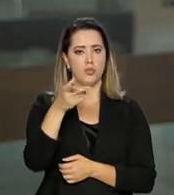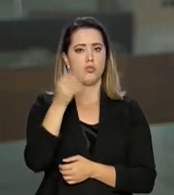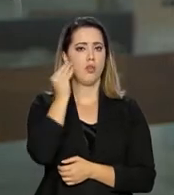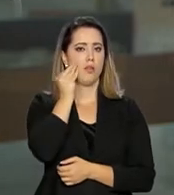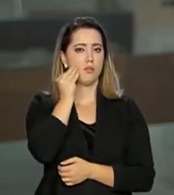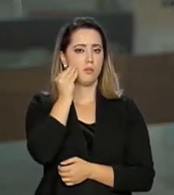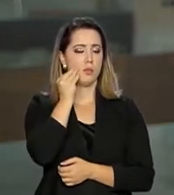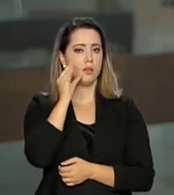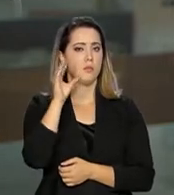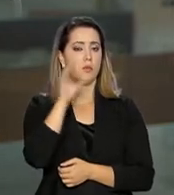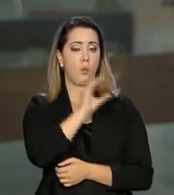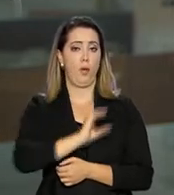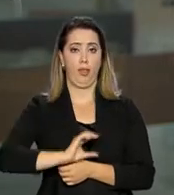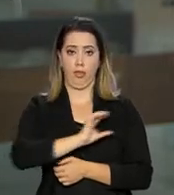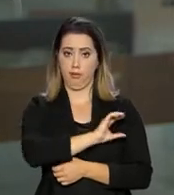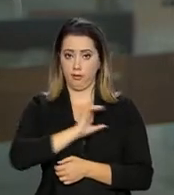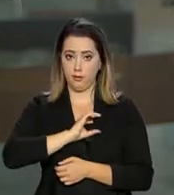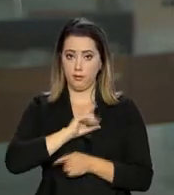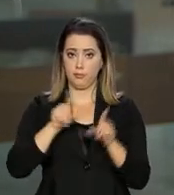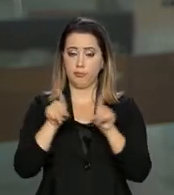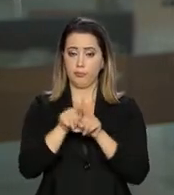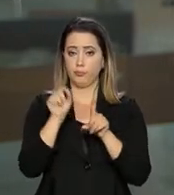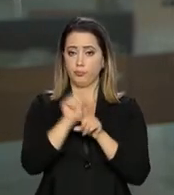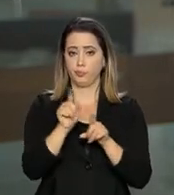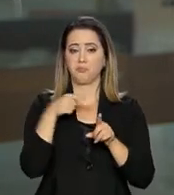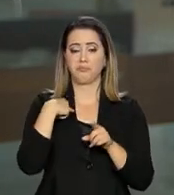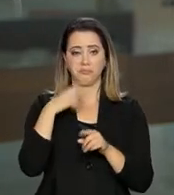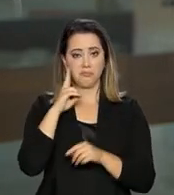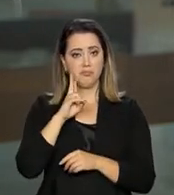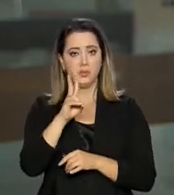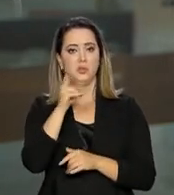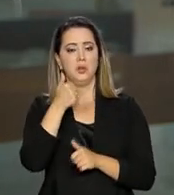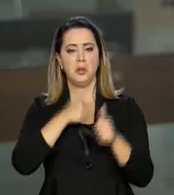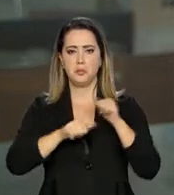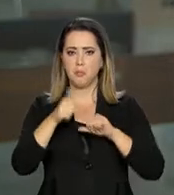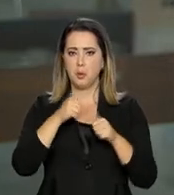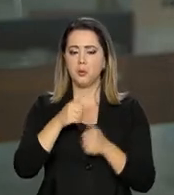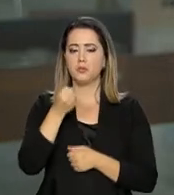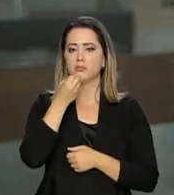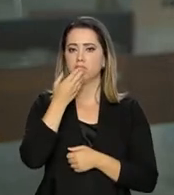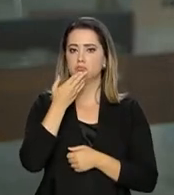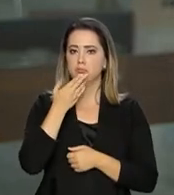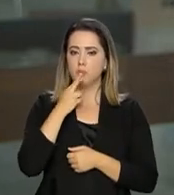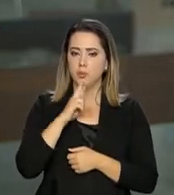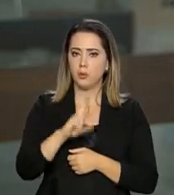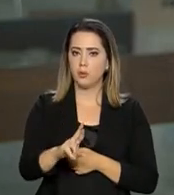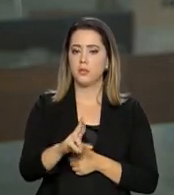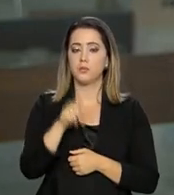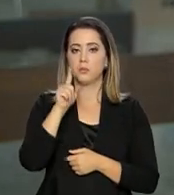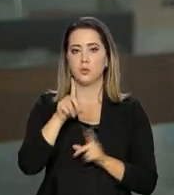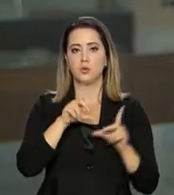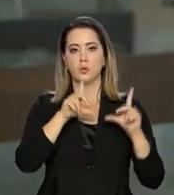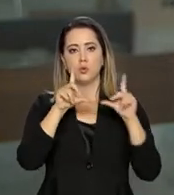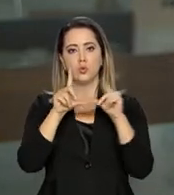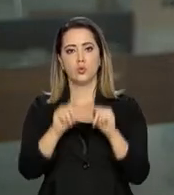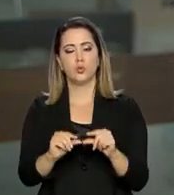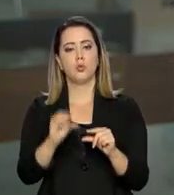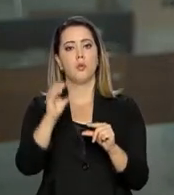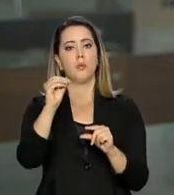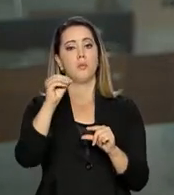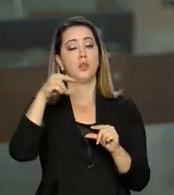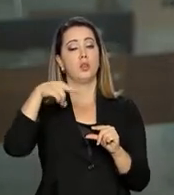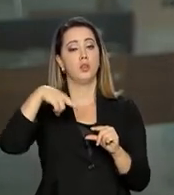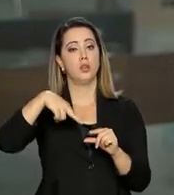canadá e escócia e apresentou evidências clínicas satisfatórias como a redução no número de conversões em pacientes pediátricos